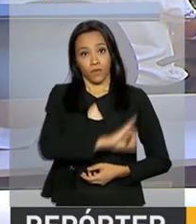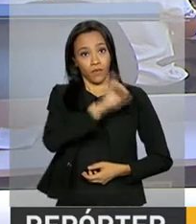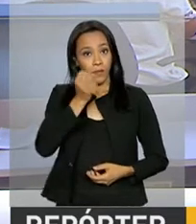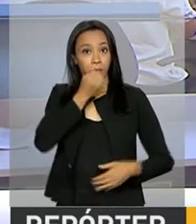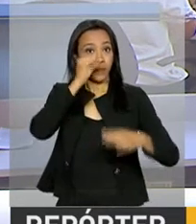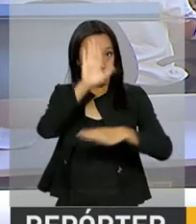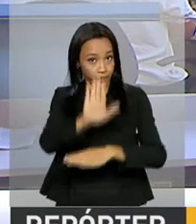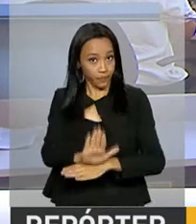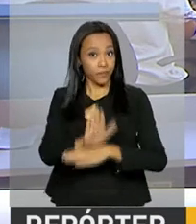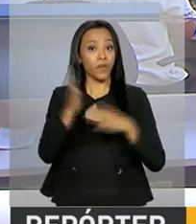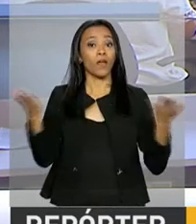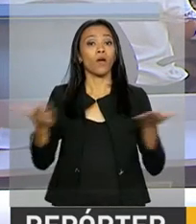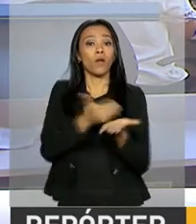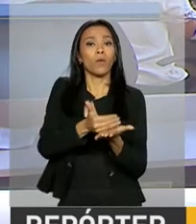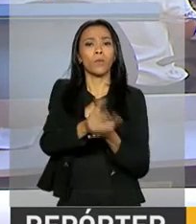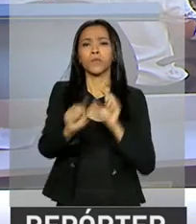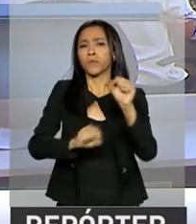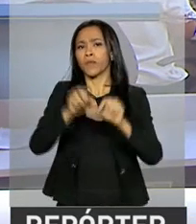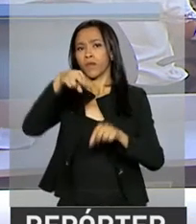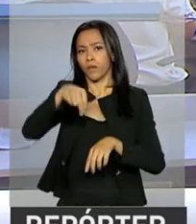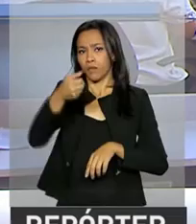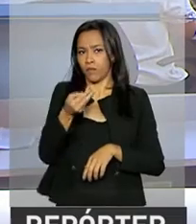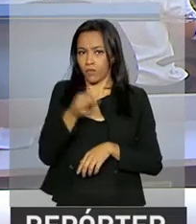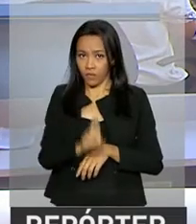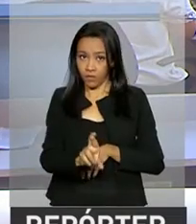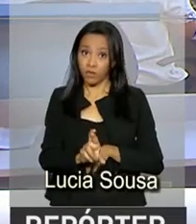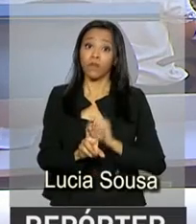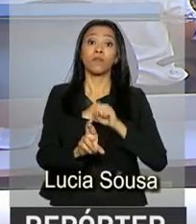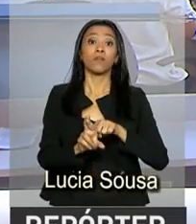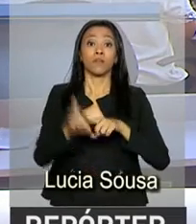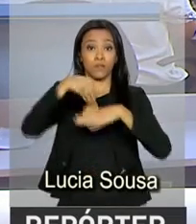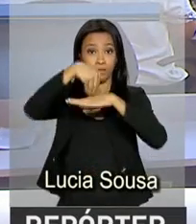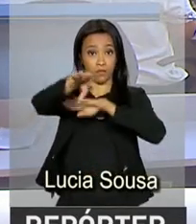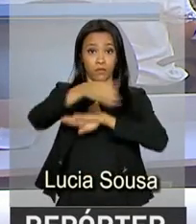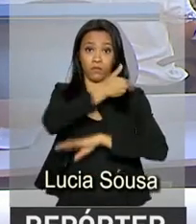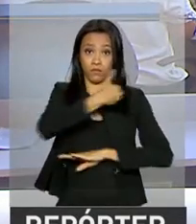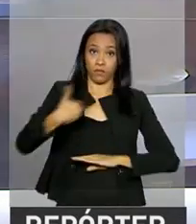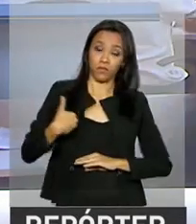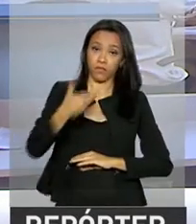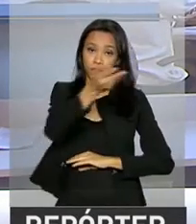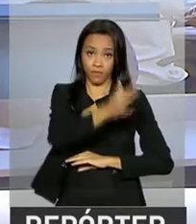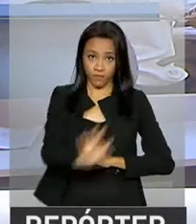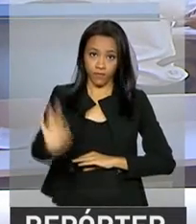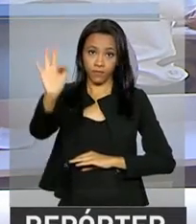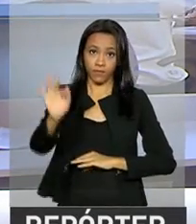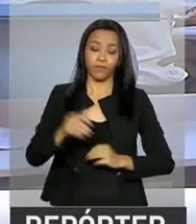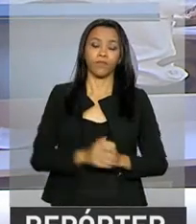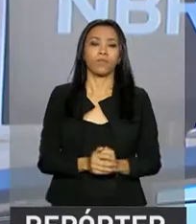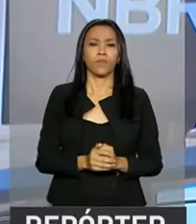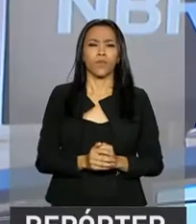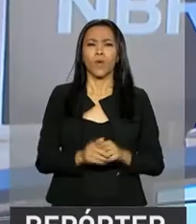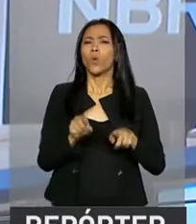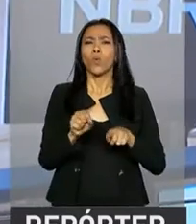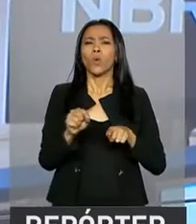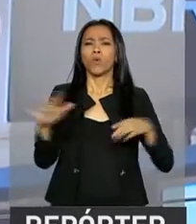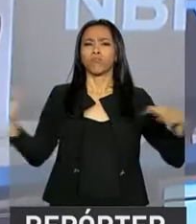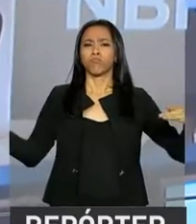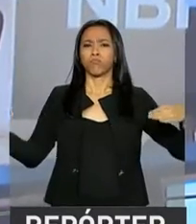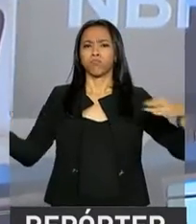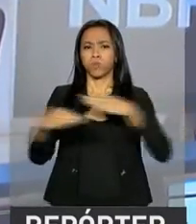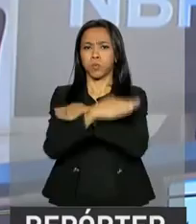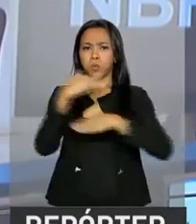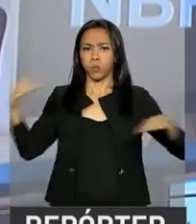Olá, boa tarde. Começa agora mais uma edição do Repórter NBR e as notícias do governo federal. O tráfego